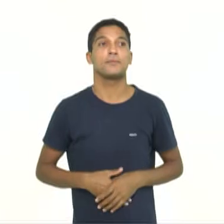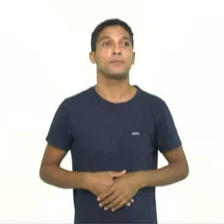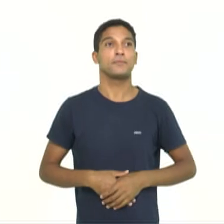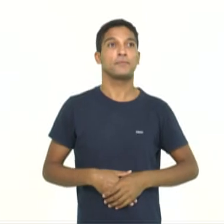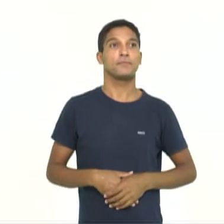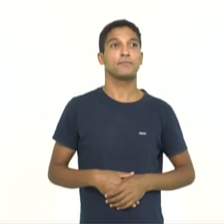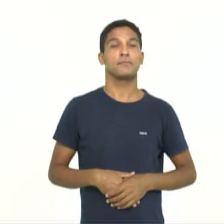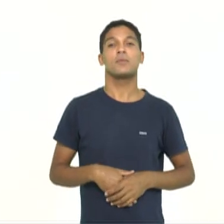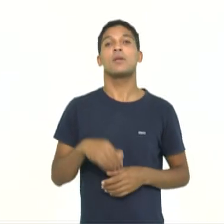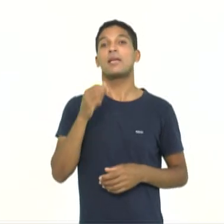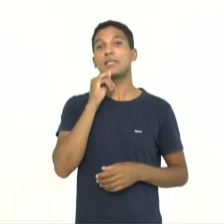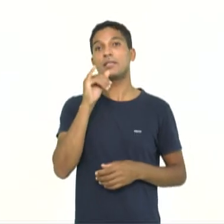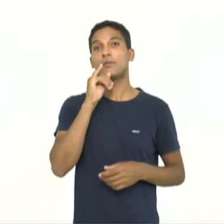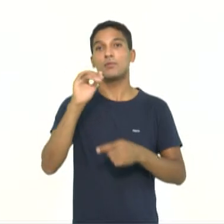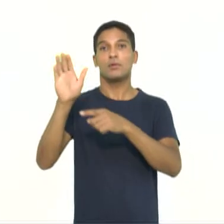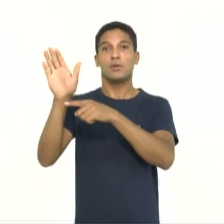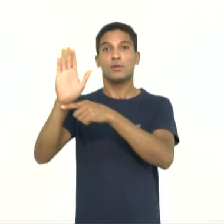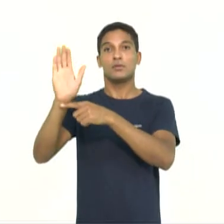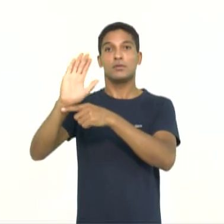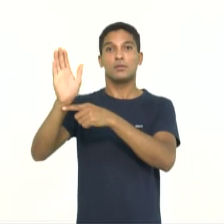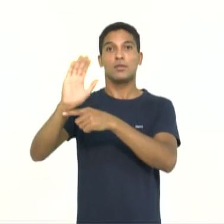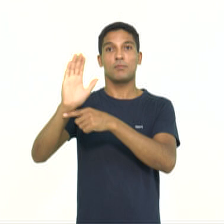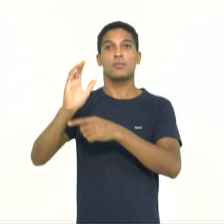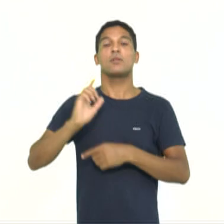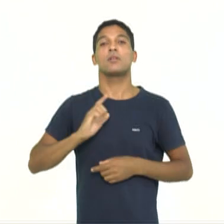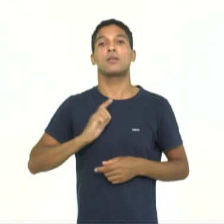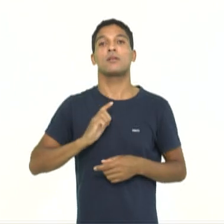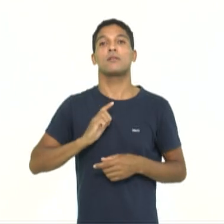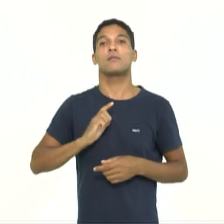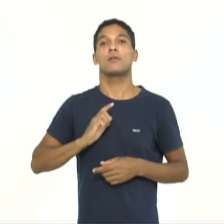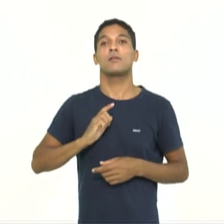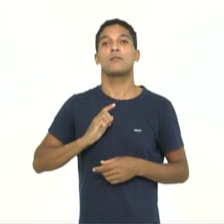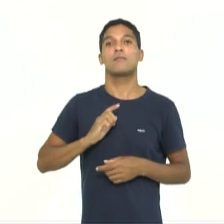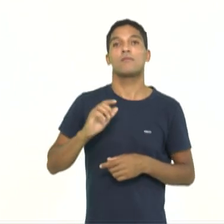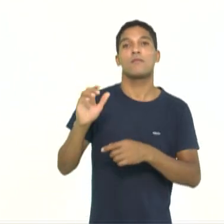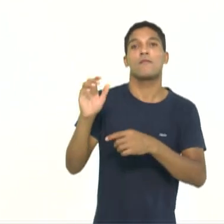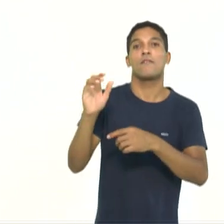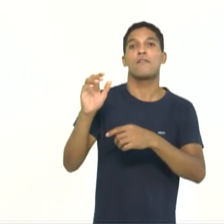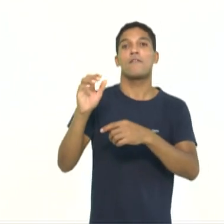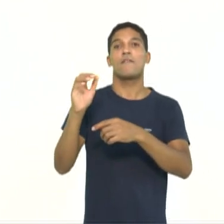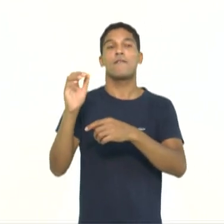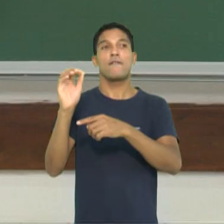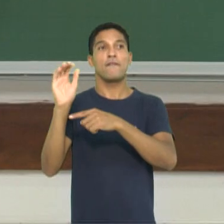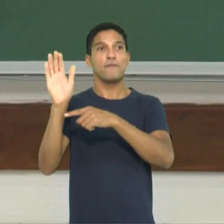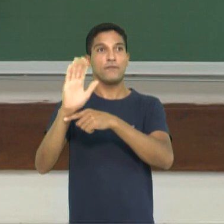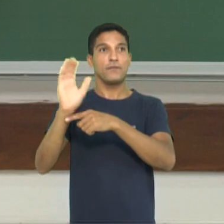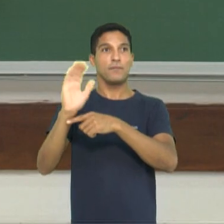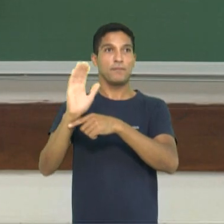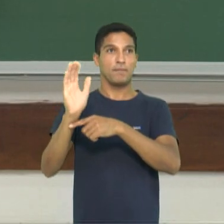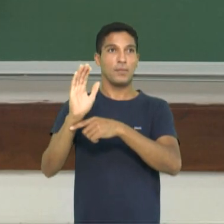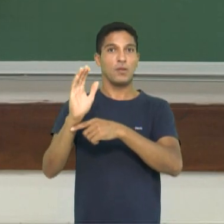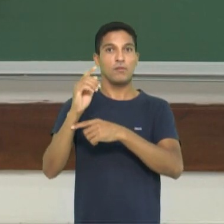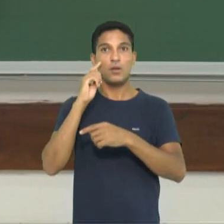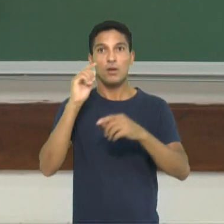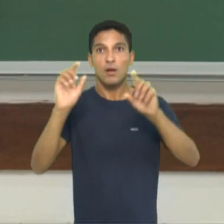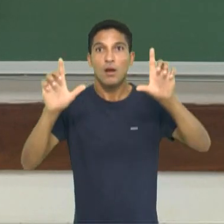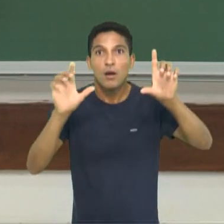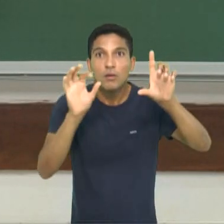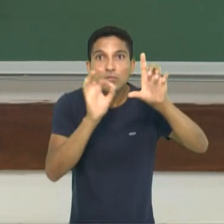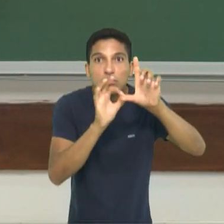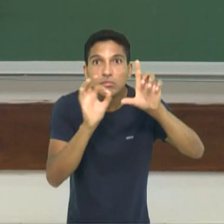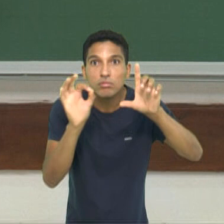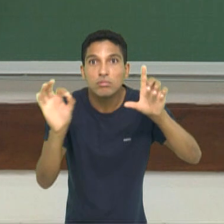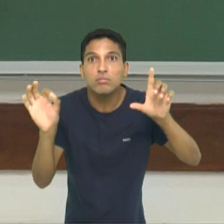No cinema, por exemplo, né, nós temos os filmes de Hollywood. Imagine só o quanto o modelo de vida